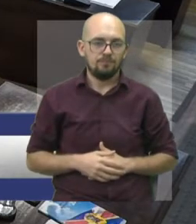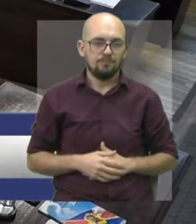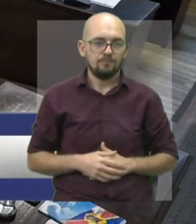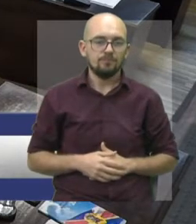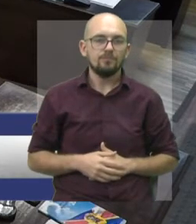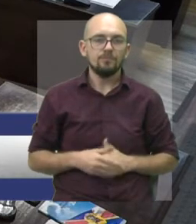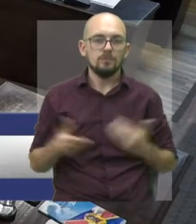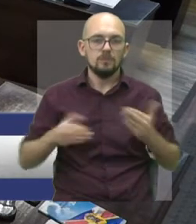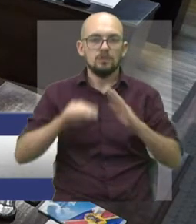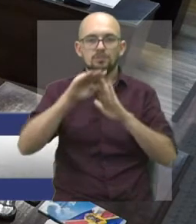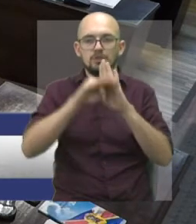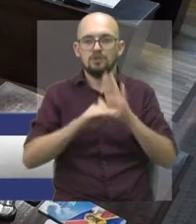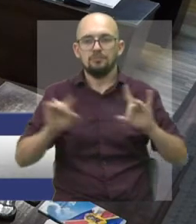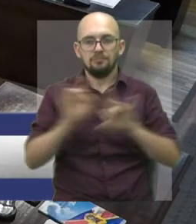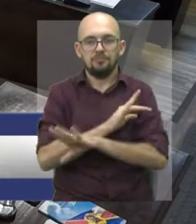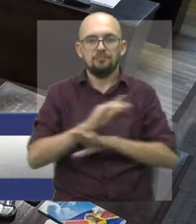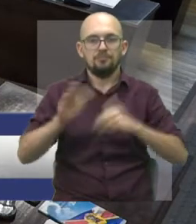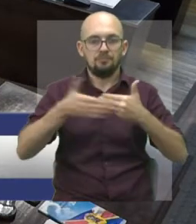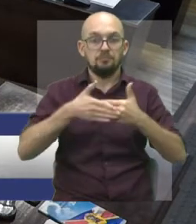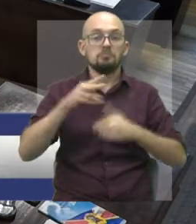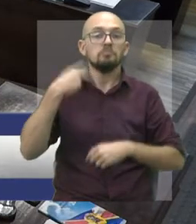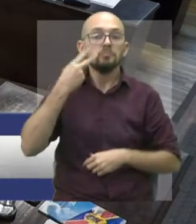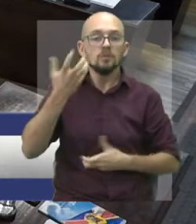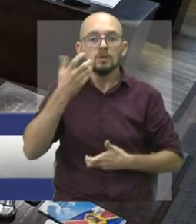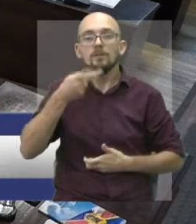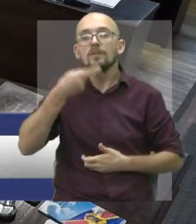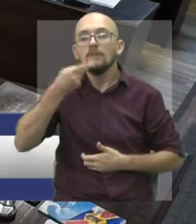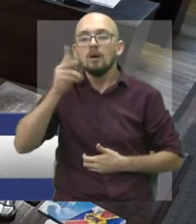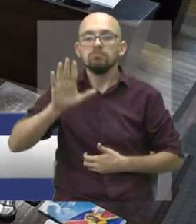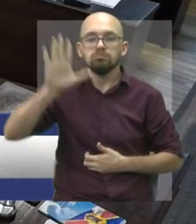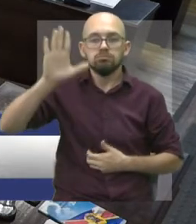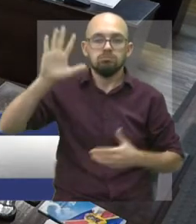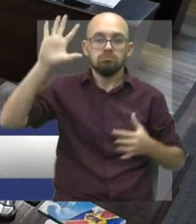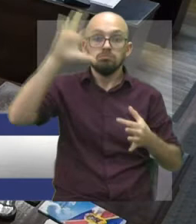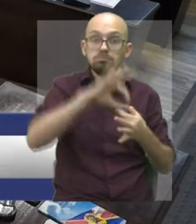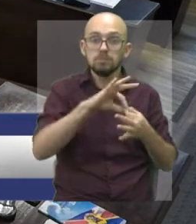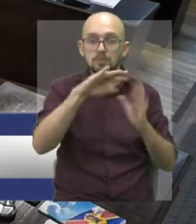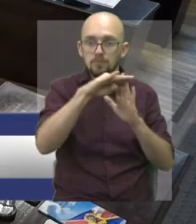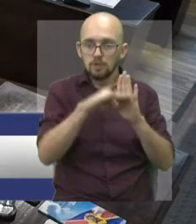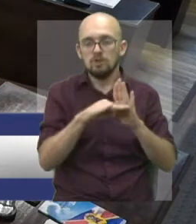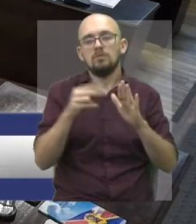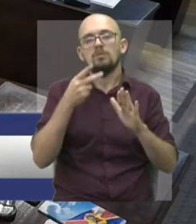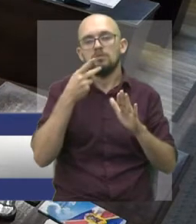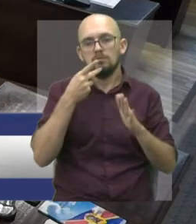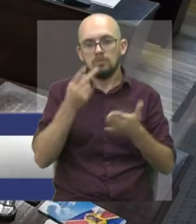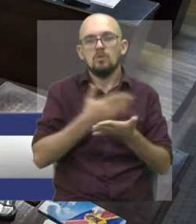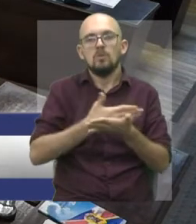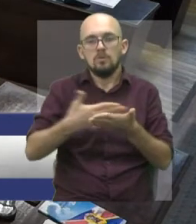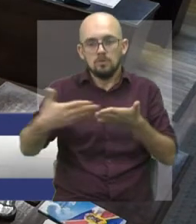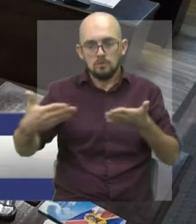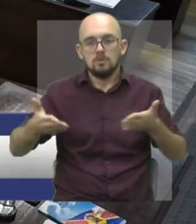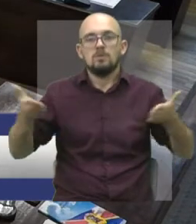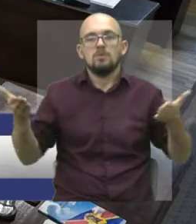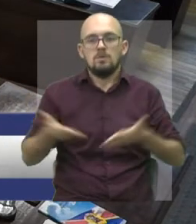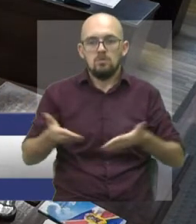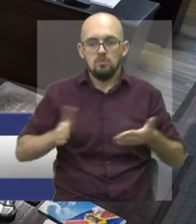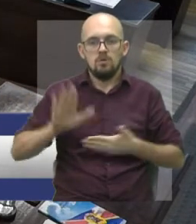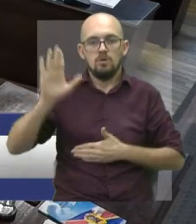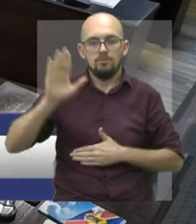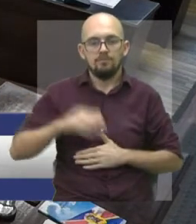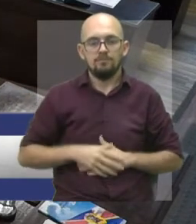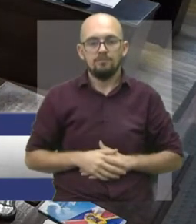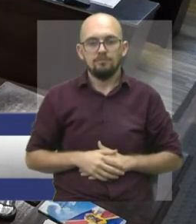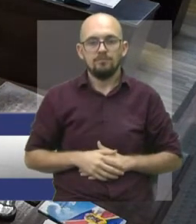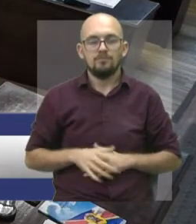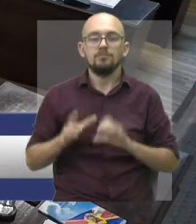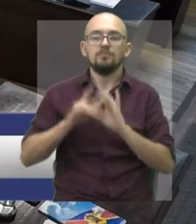O expediente está encerrado. O vereador que pretende manifestar-se exclusivamente sobre o expediente pode fazê-los a partir de agora.